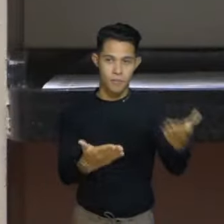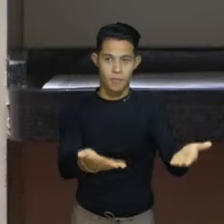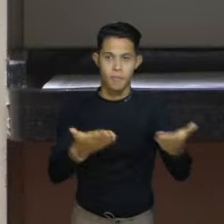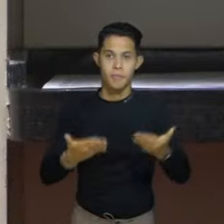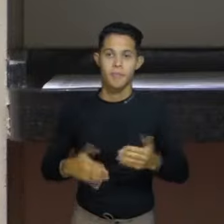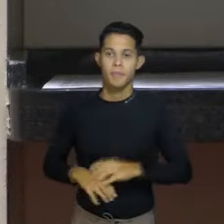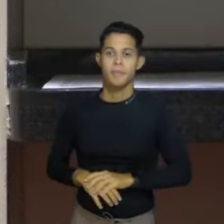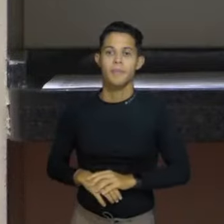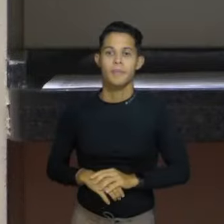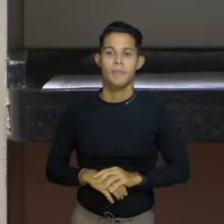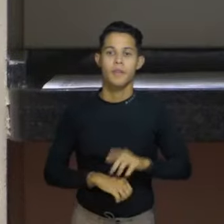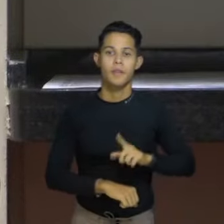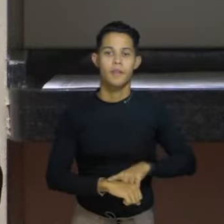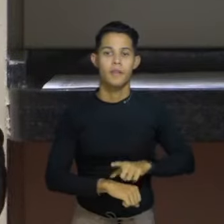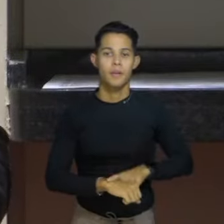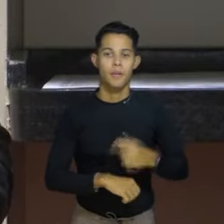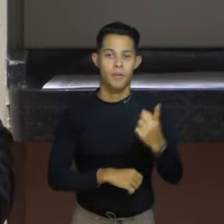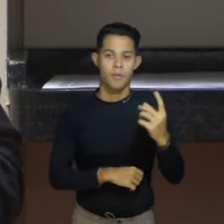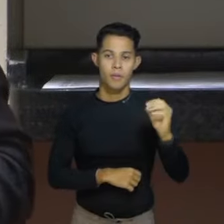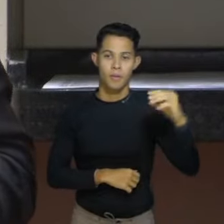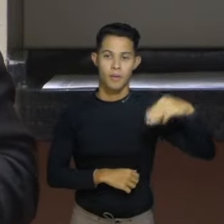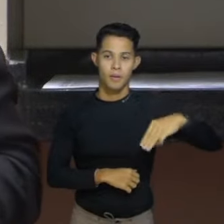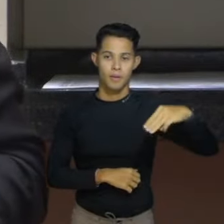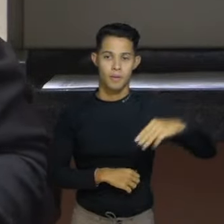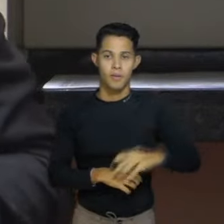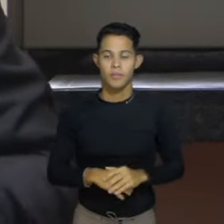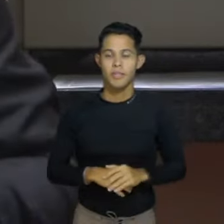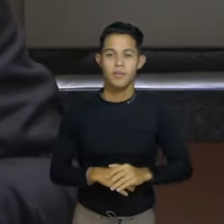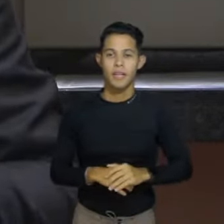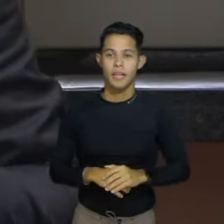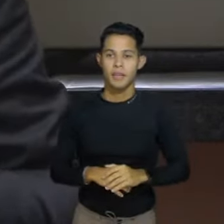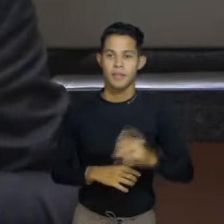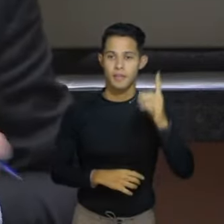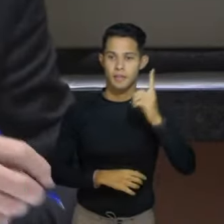10 minutos para uso da palavra Deputado André de